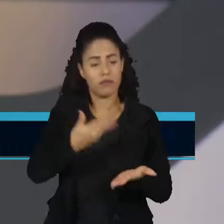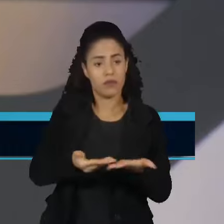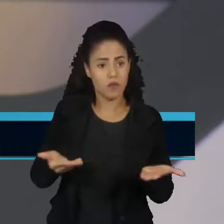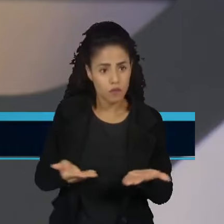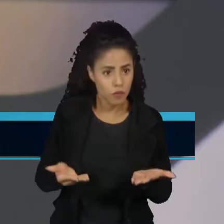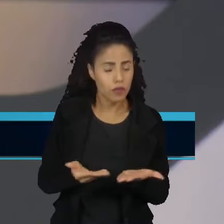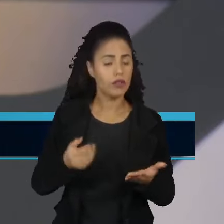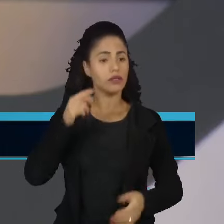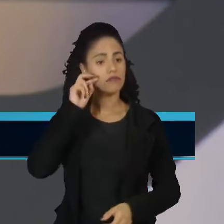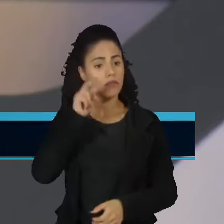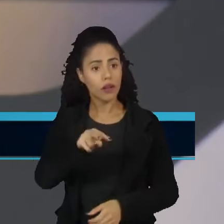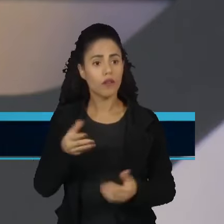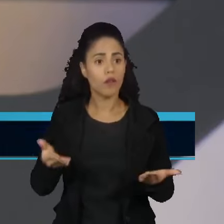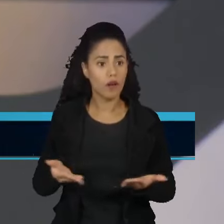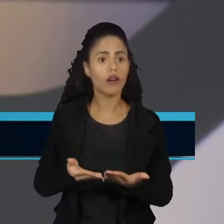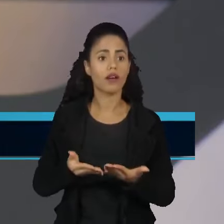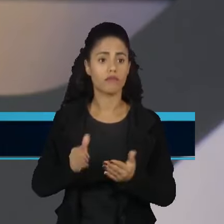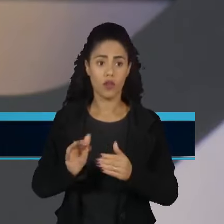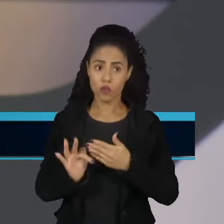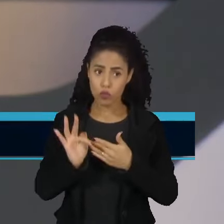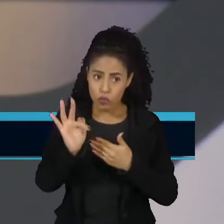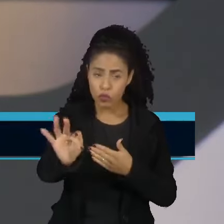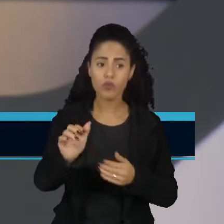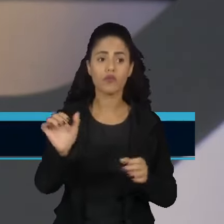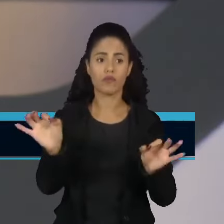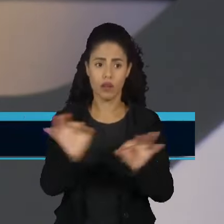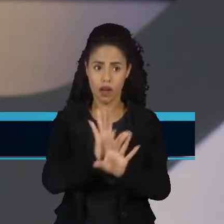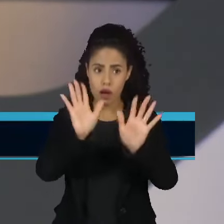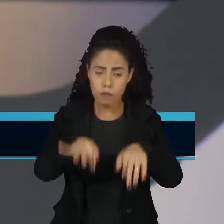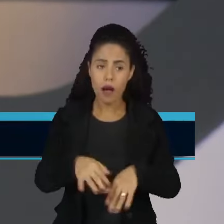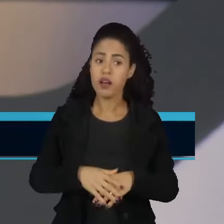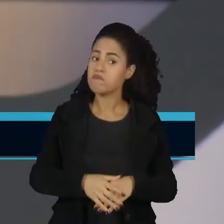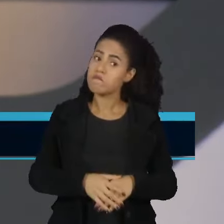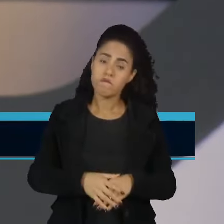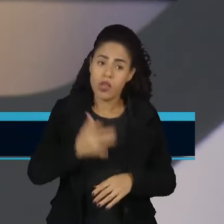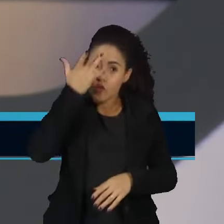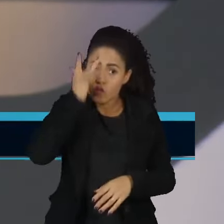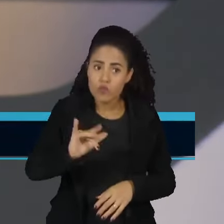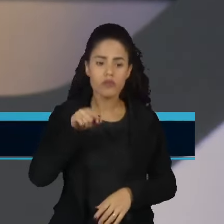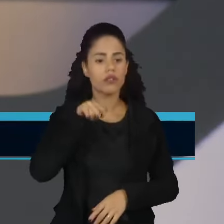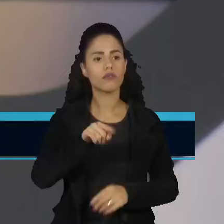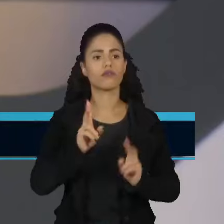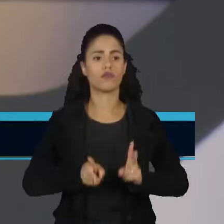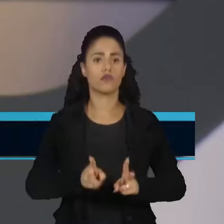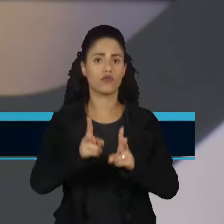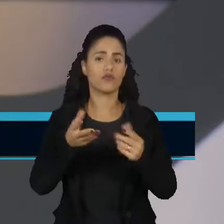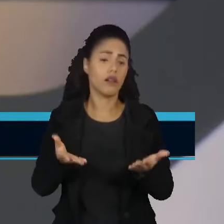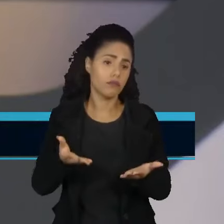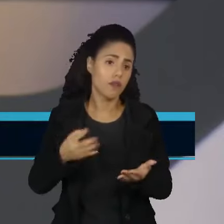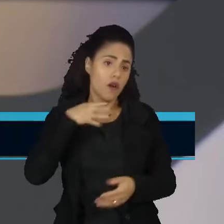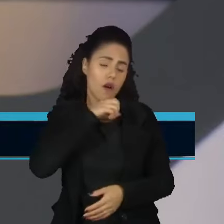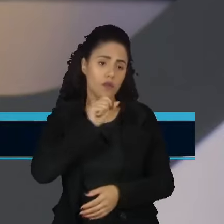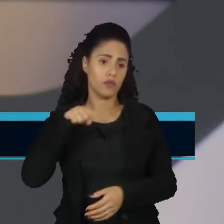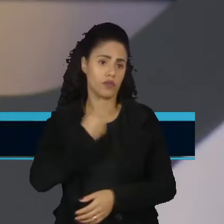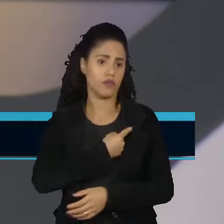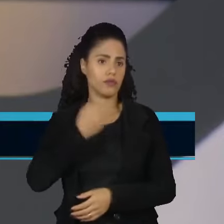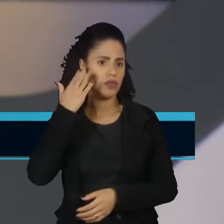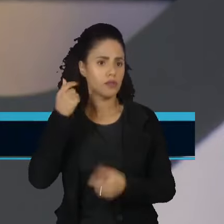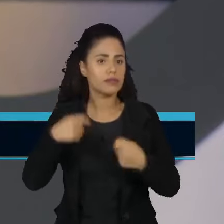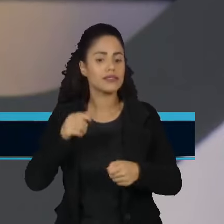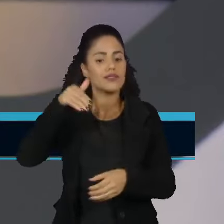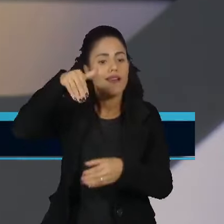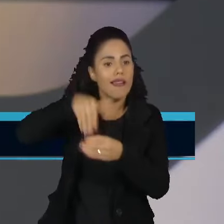indica que isso a curto prazo, nada indica, não é que não possa ocorrer, esse regime vai ruir. Evidentemente que ele precisa de